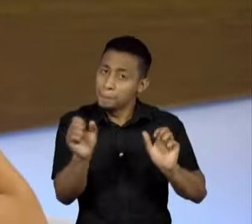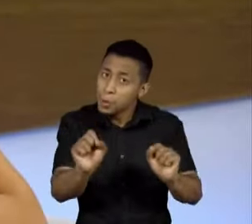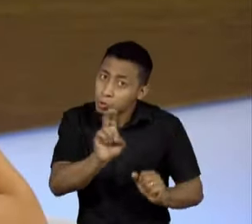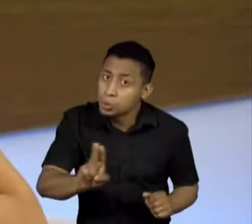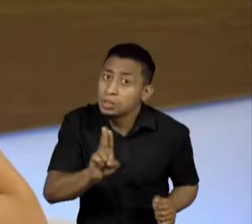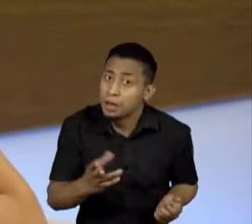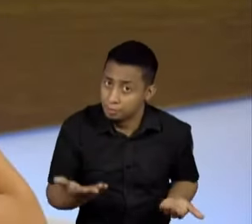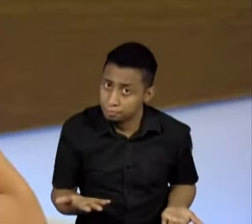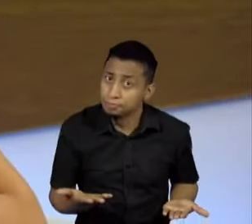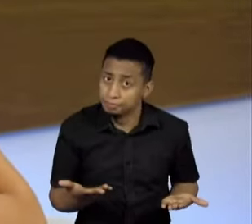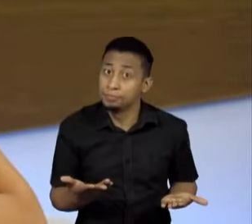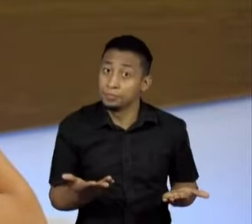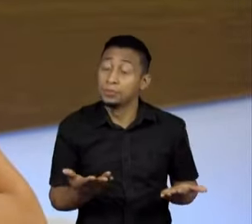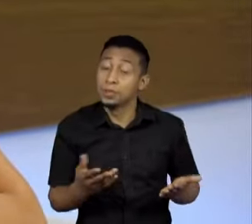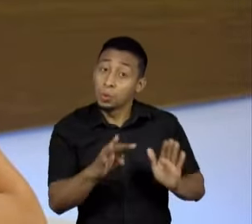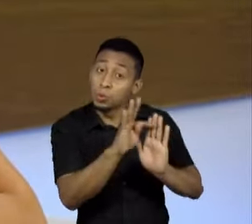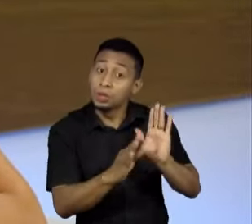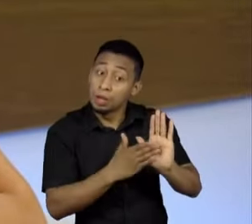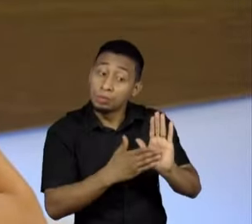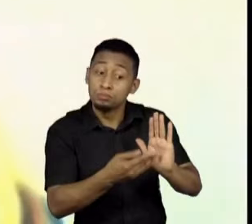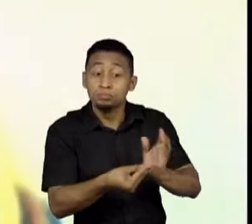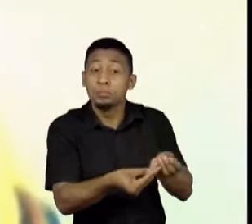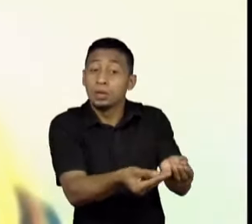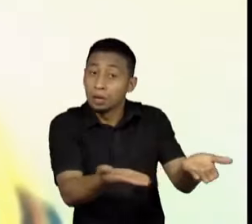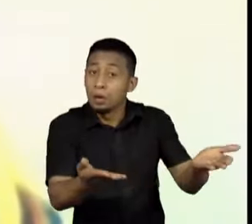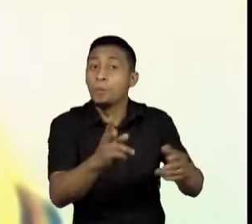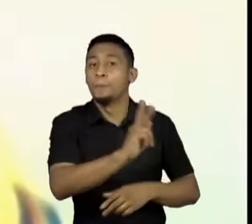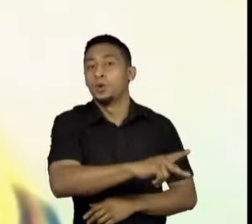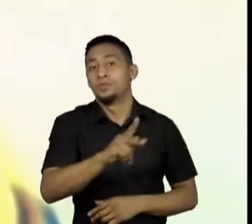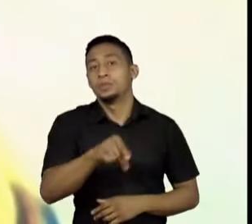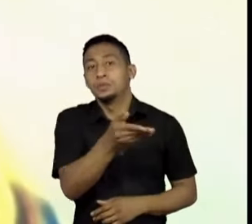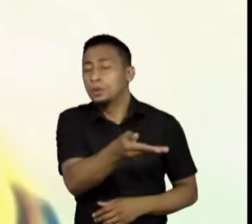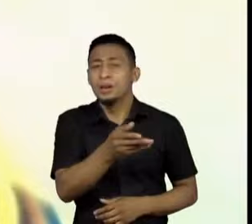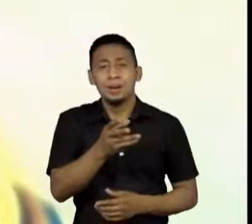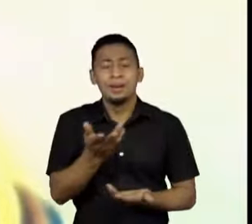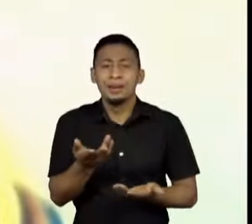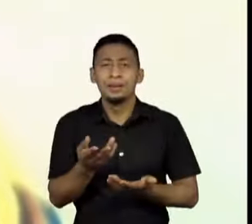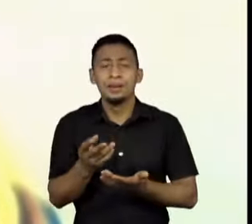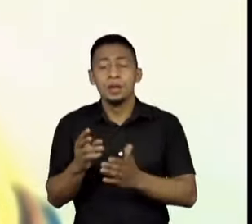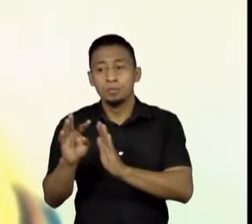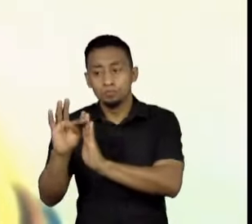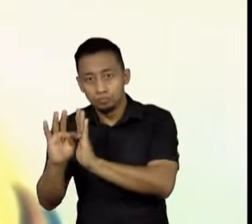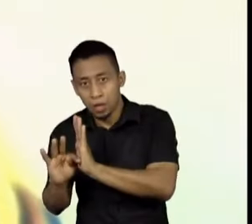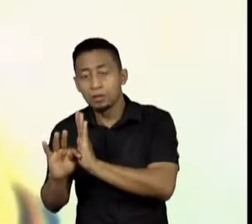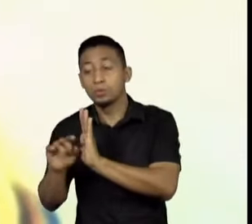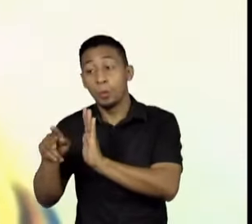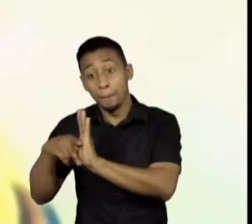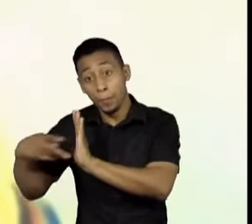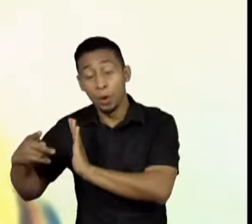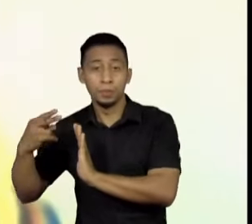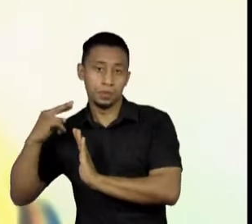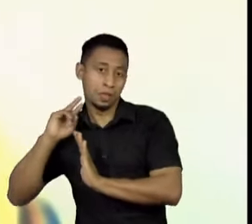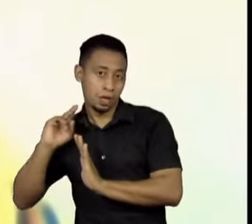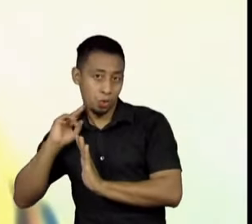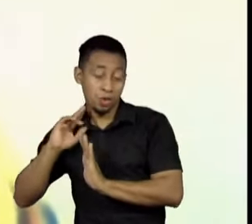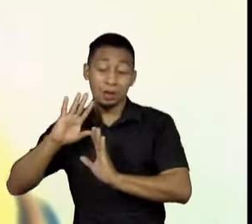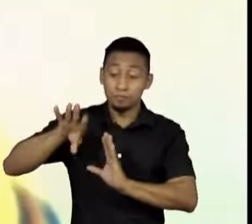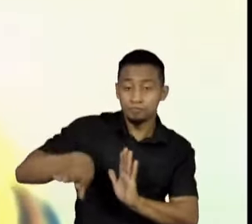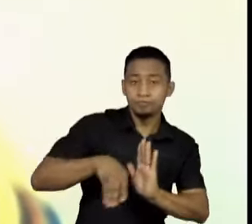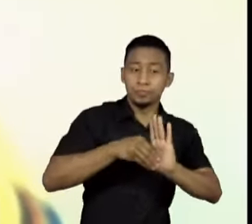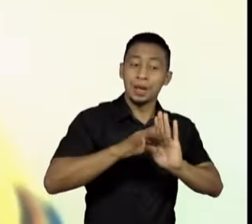com esse texto, né? Indicando, é um texto que, inclusive, oferece uma série de reflexões.